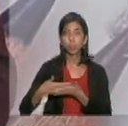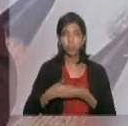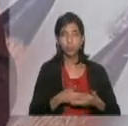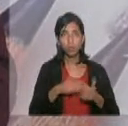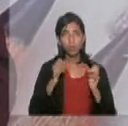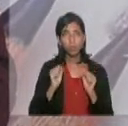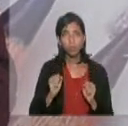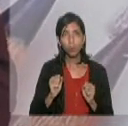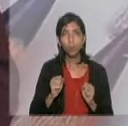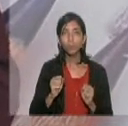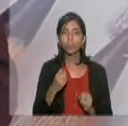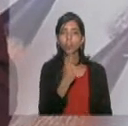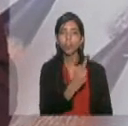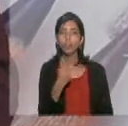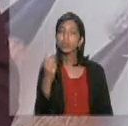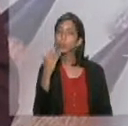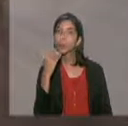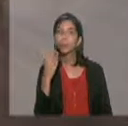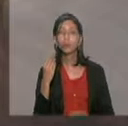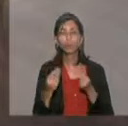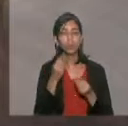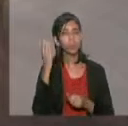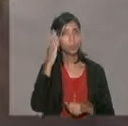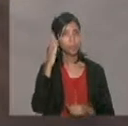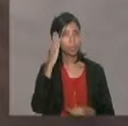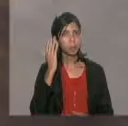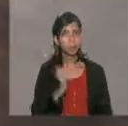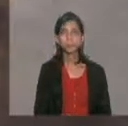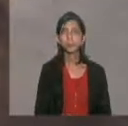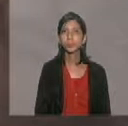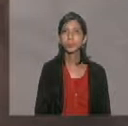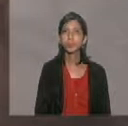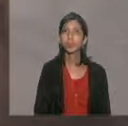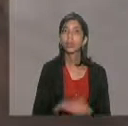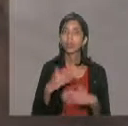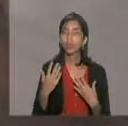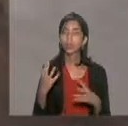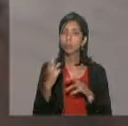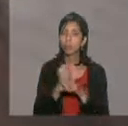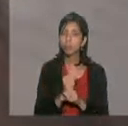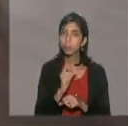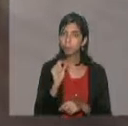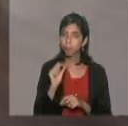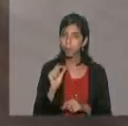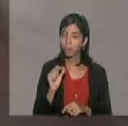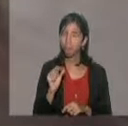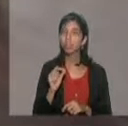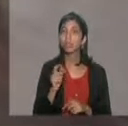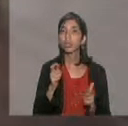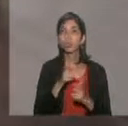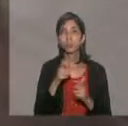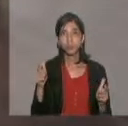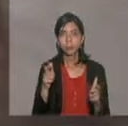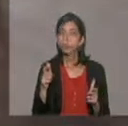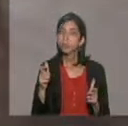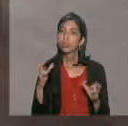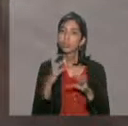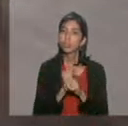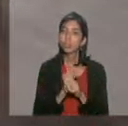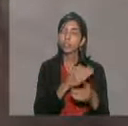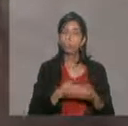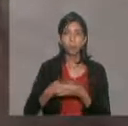Tem, mas aí tem todo um... A gente podia ficar muito tempo falando disso, né? A gente tem que observar a boca da criança, né? Que tem